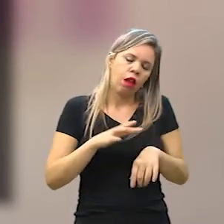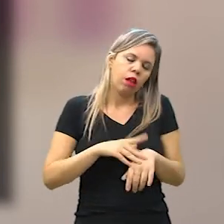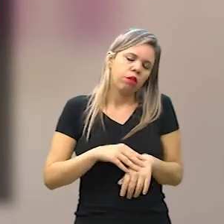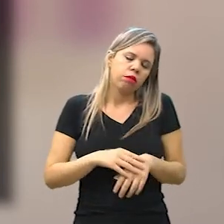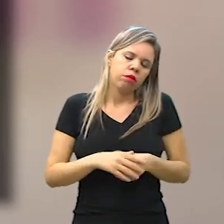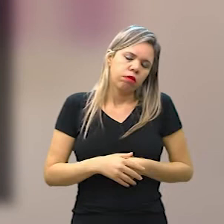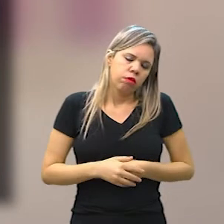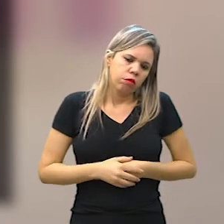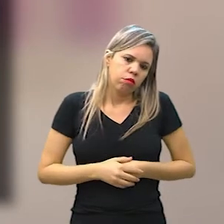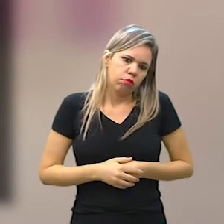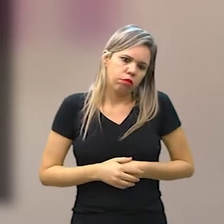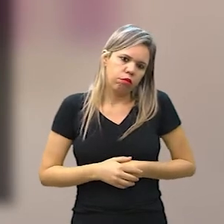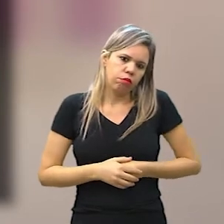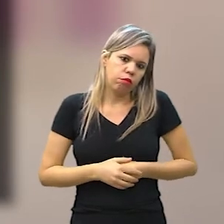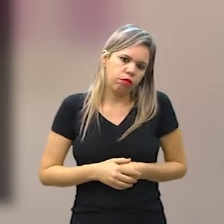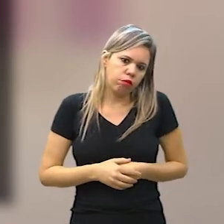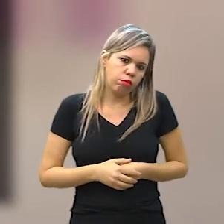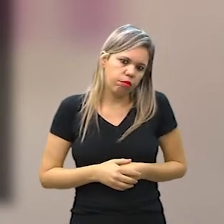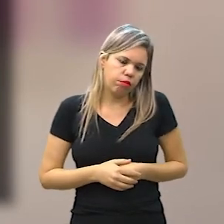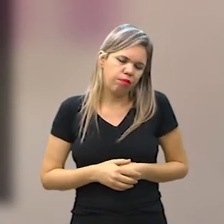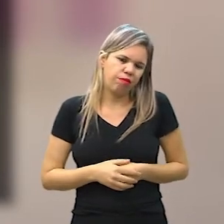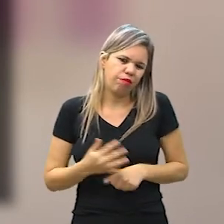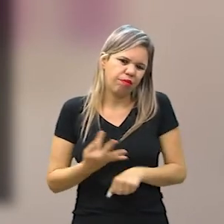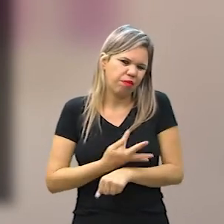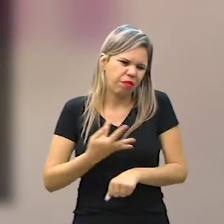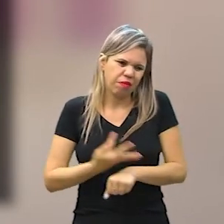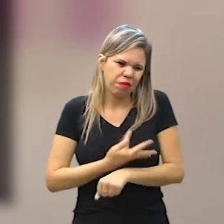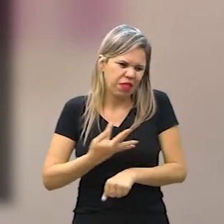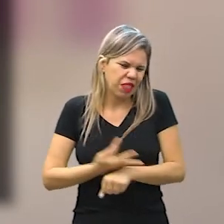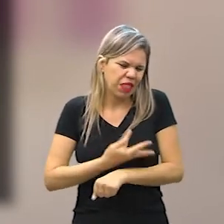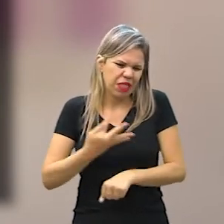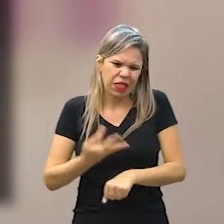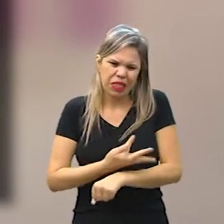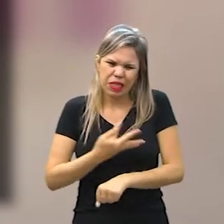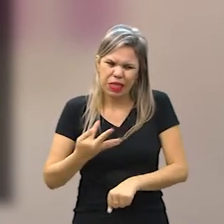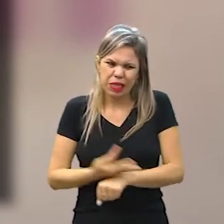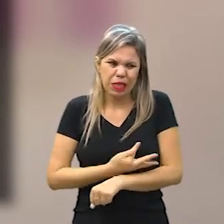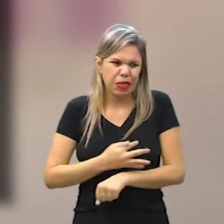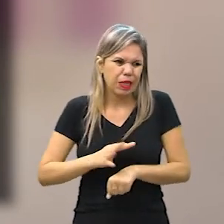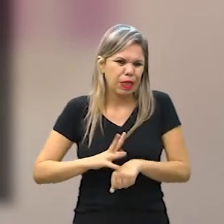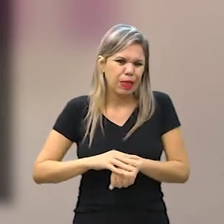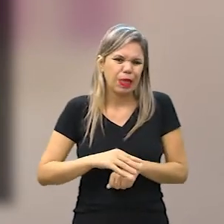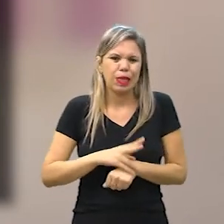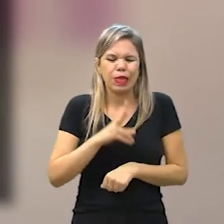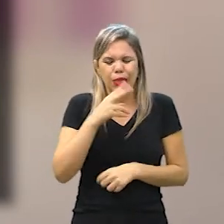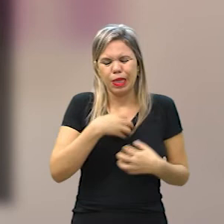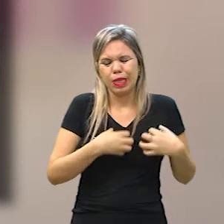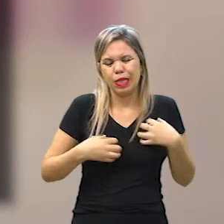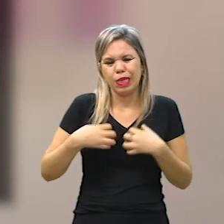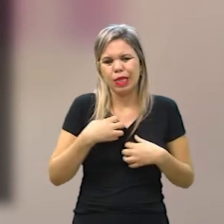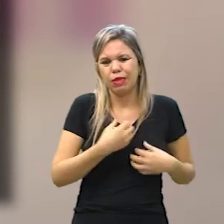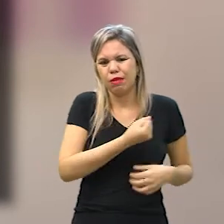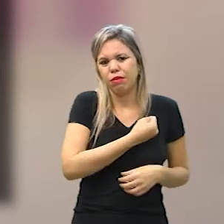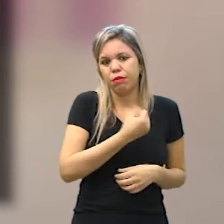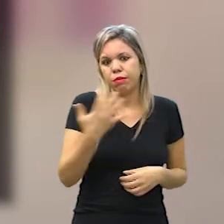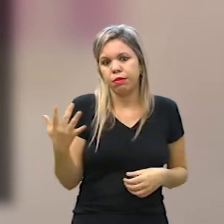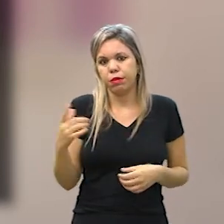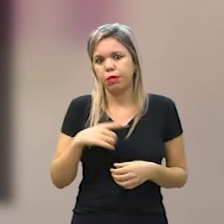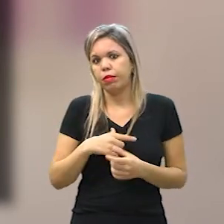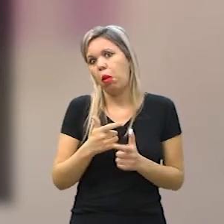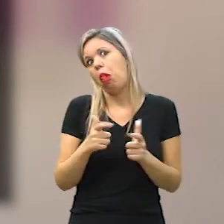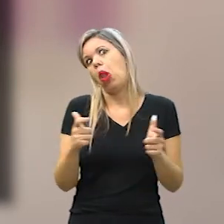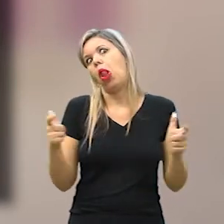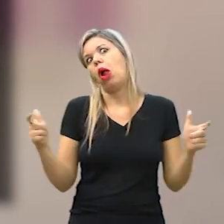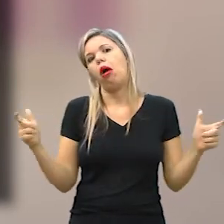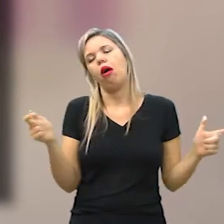que é uma carga a doença, ela tem uma carga muito grande, apesar do número de casos não ser